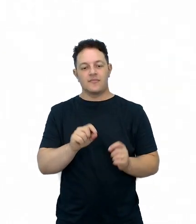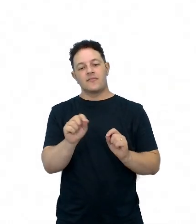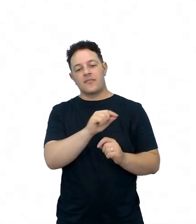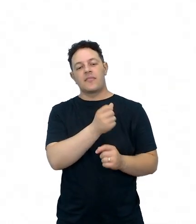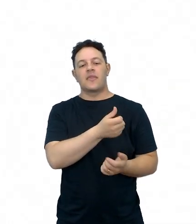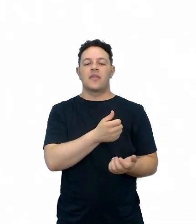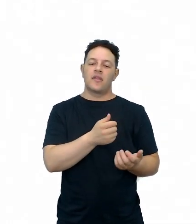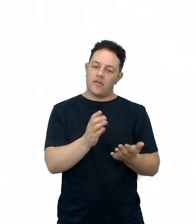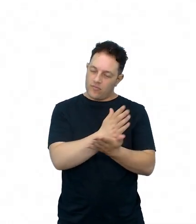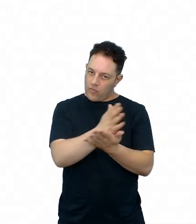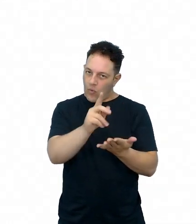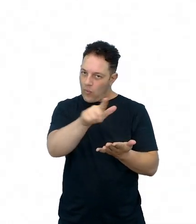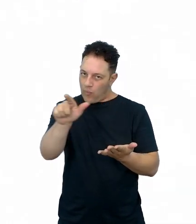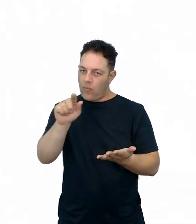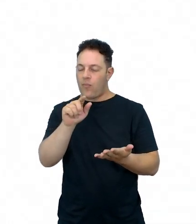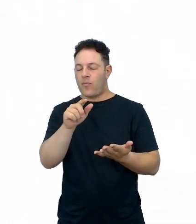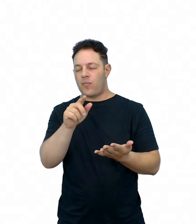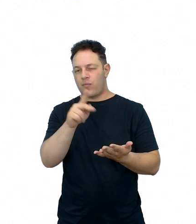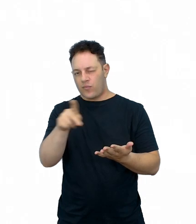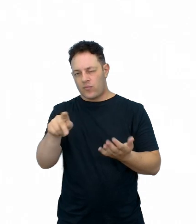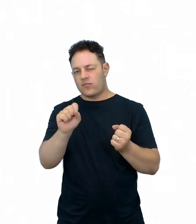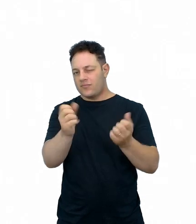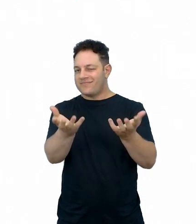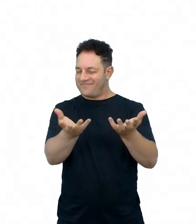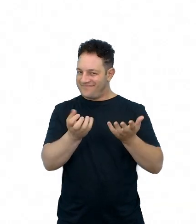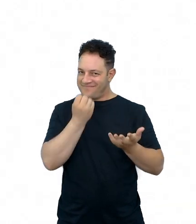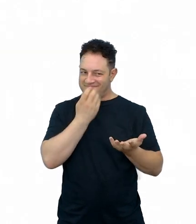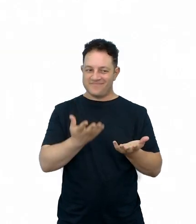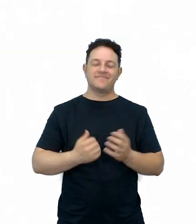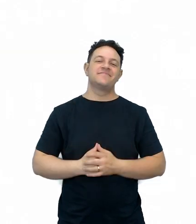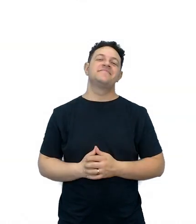professores também, bem-vindos, tá bom? Então, vamos lá.